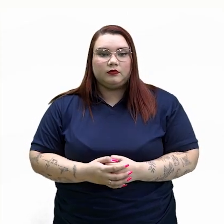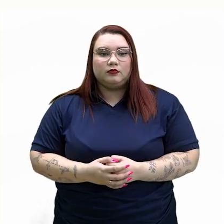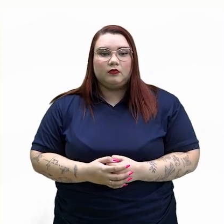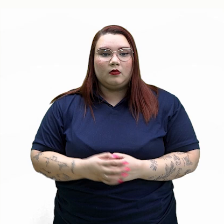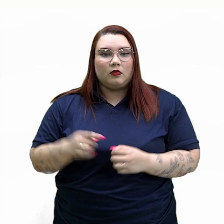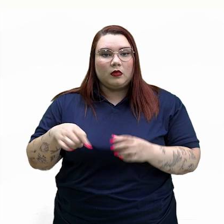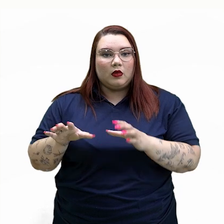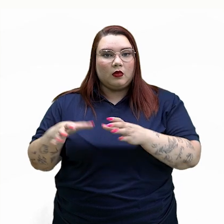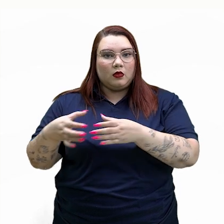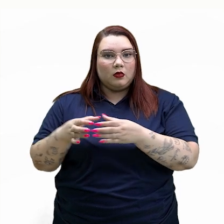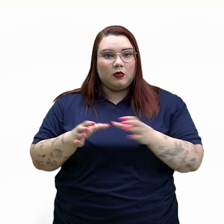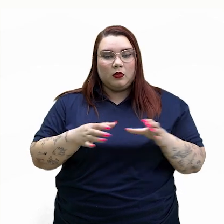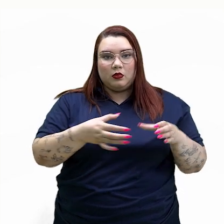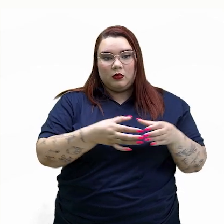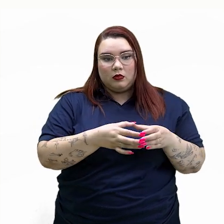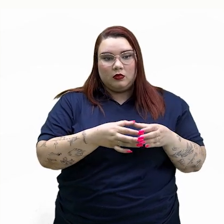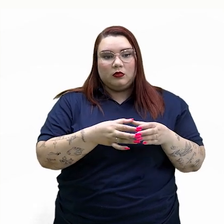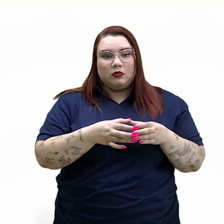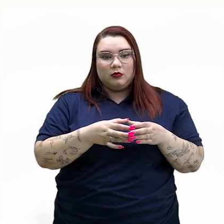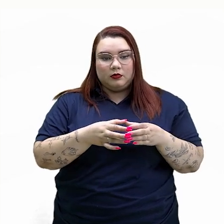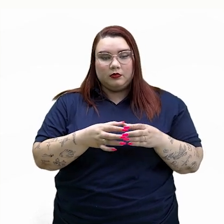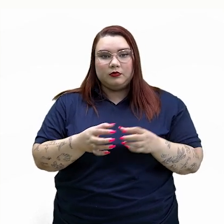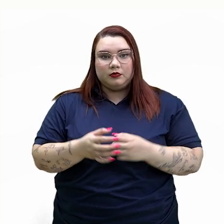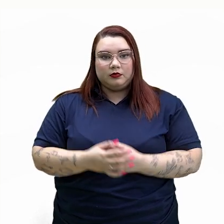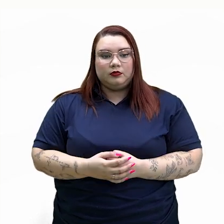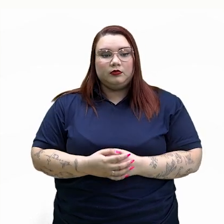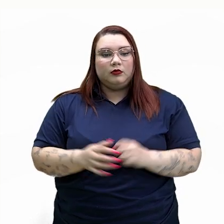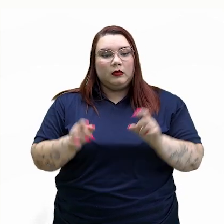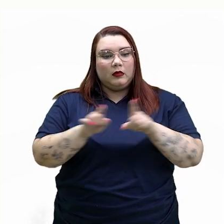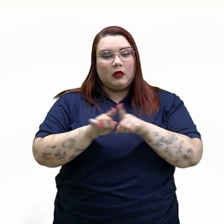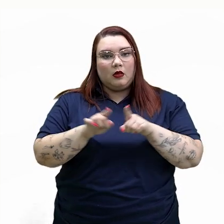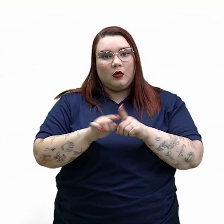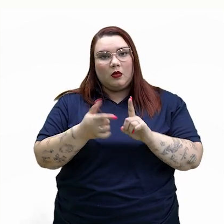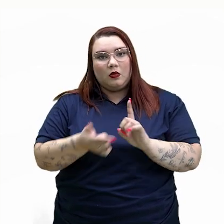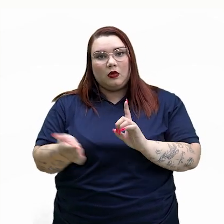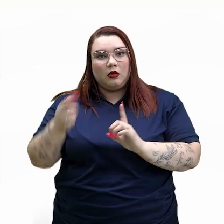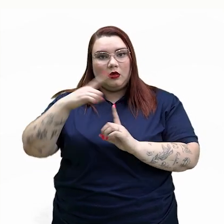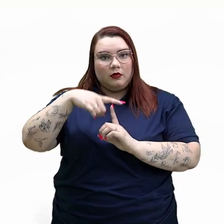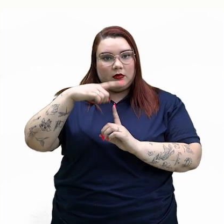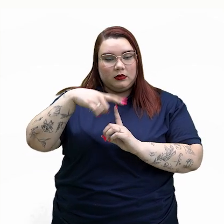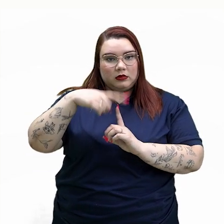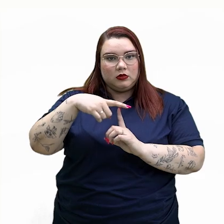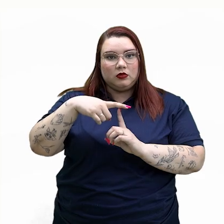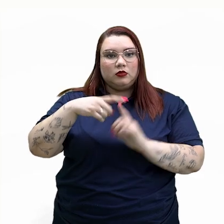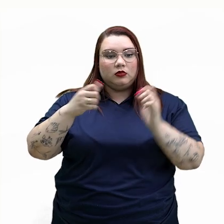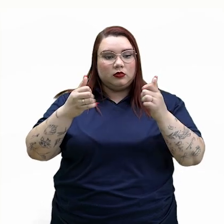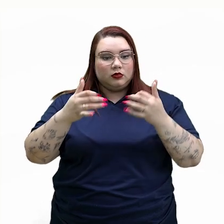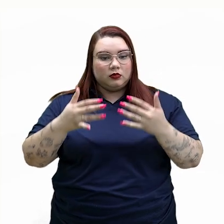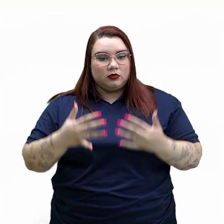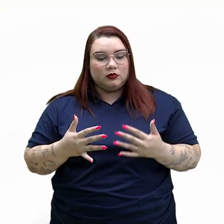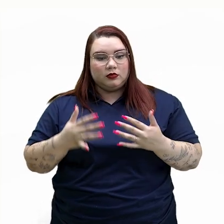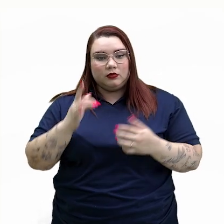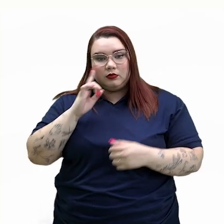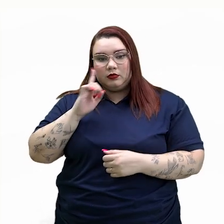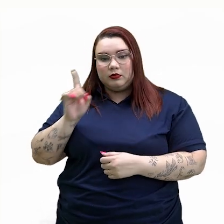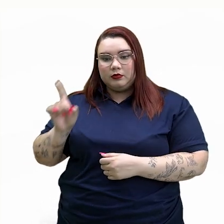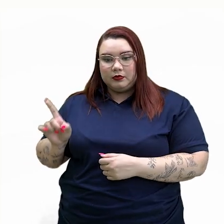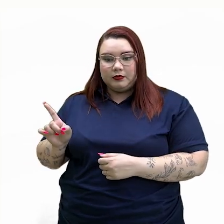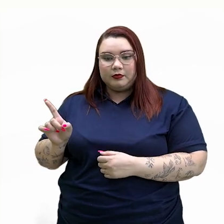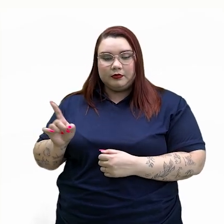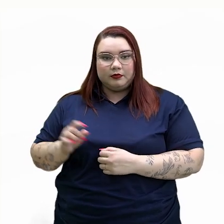esses grupos de projeção, observação e uma outra classificação, refletores